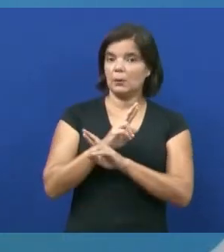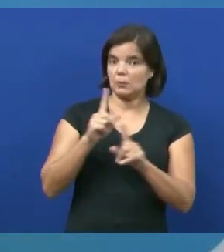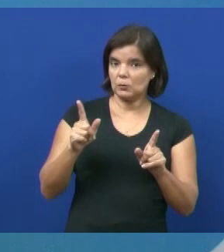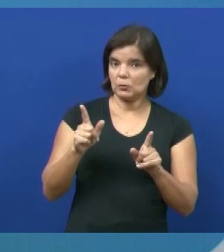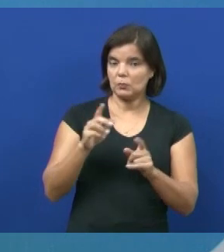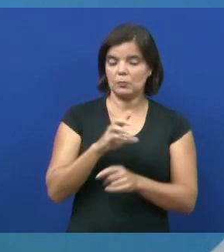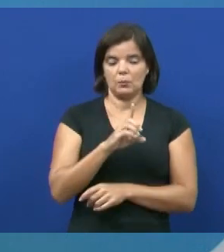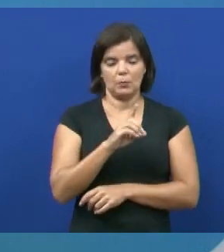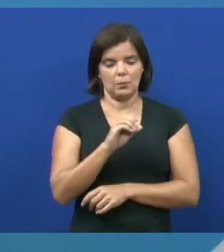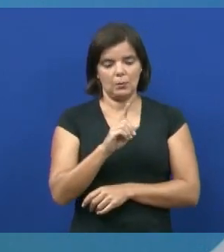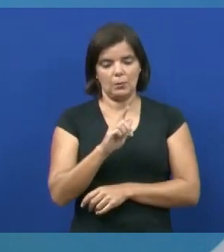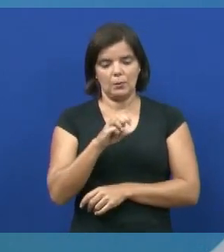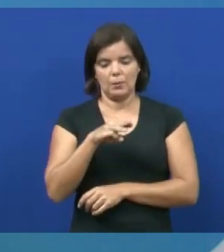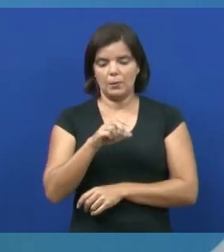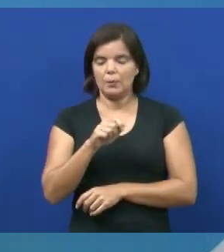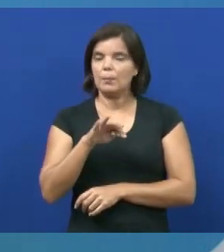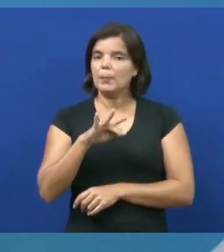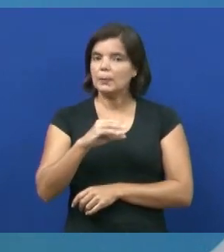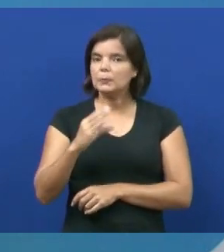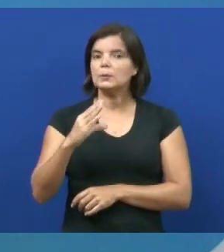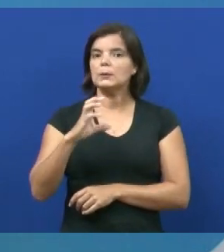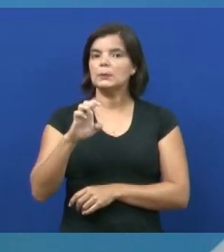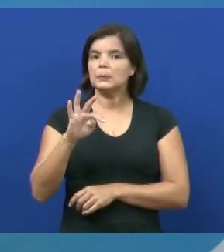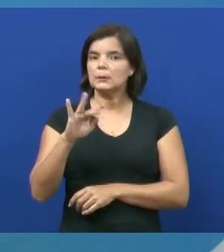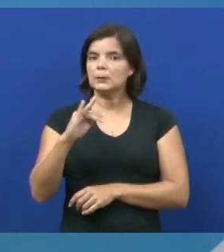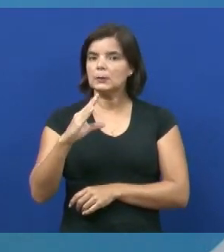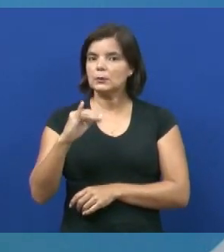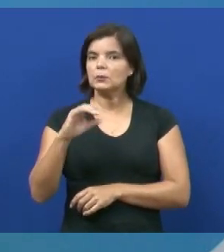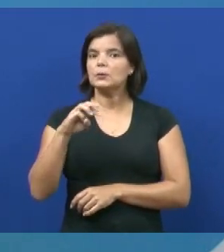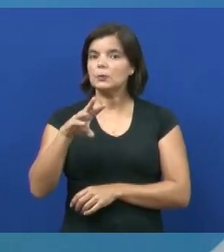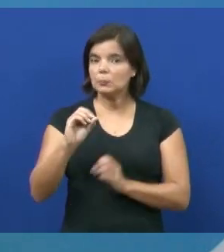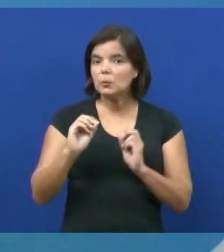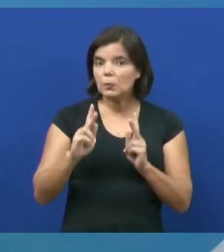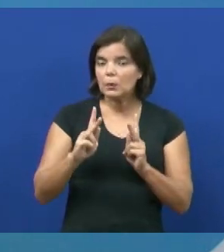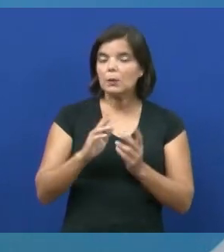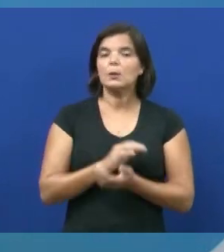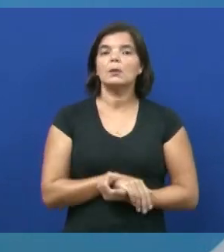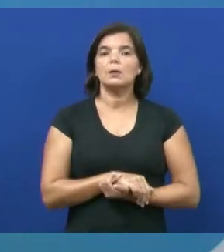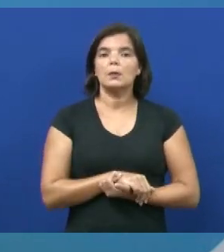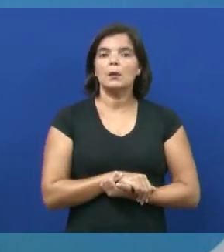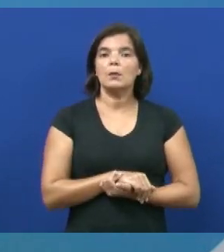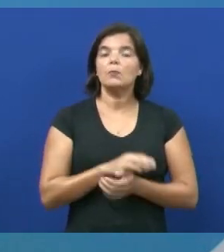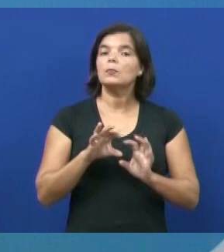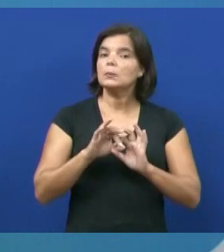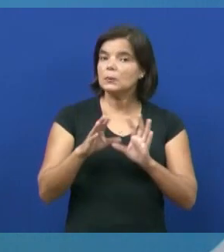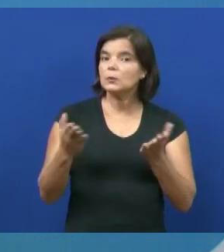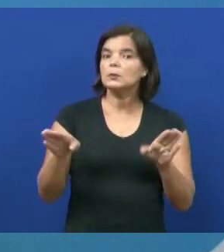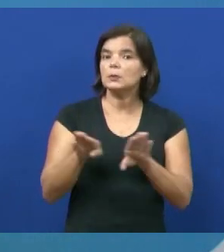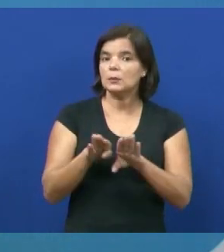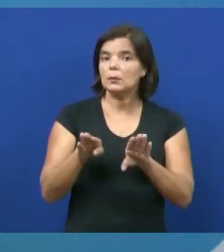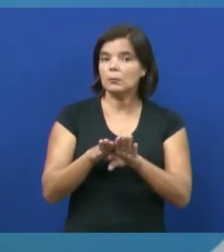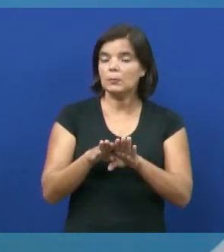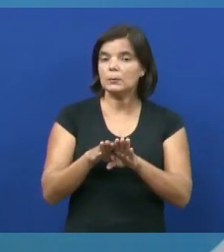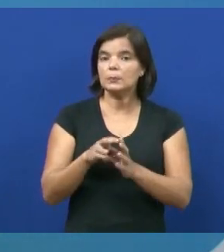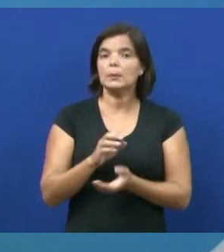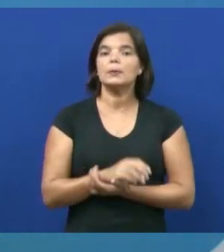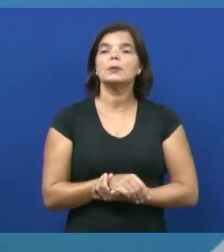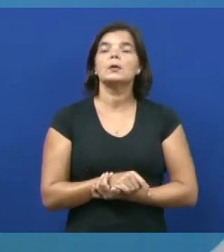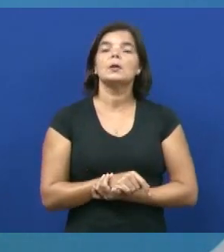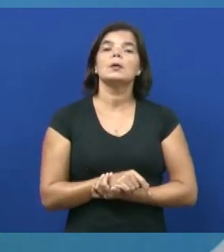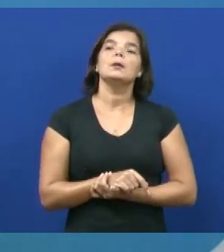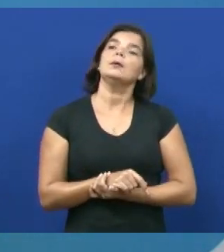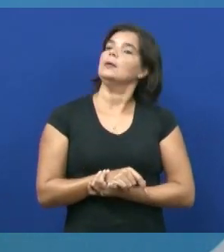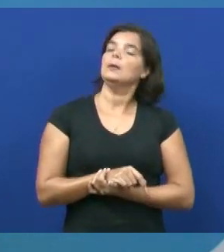diferença entre dogmatismo e ceticismo, ok? Eu vou deixar aí com vocês, observe o próximo